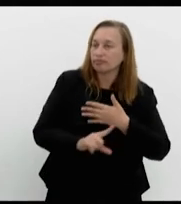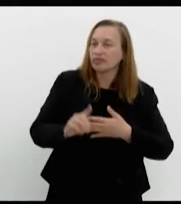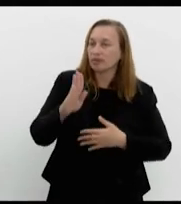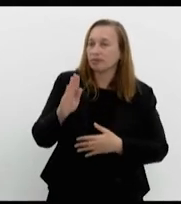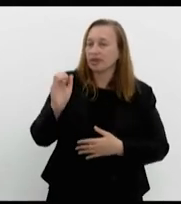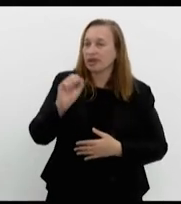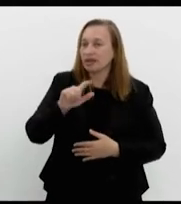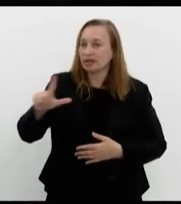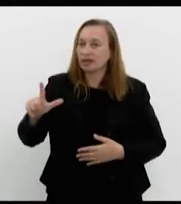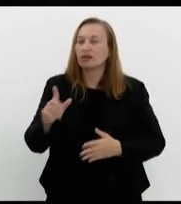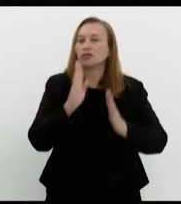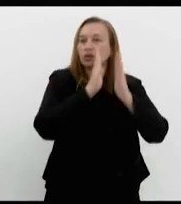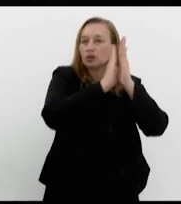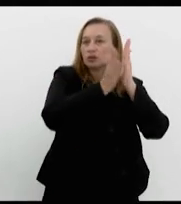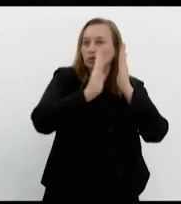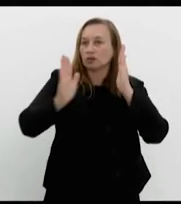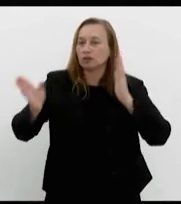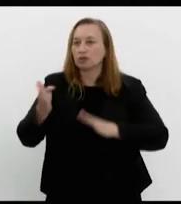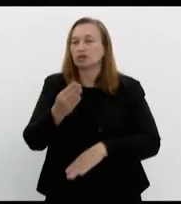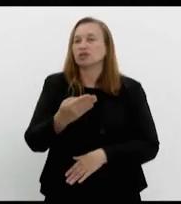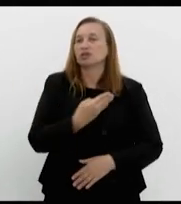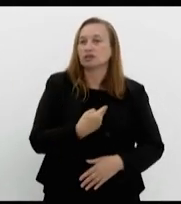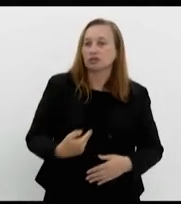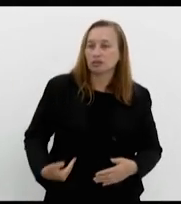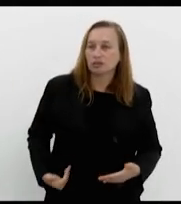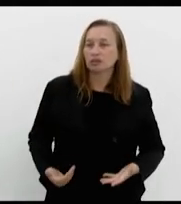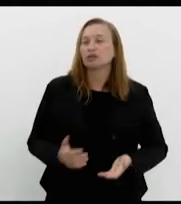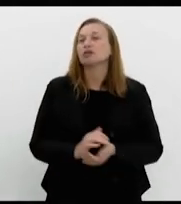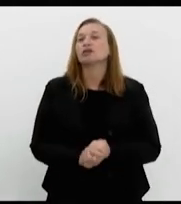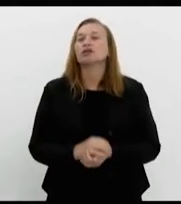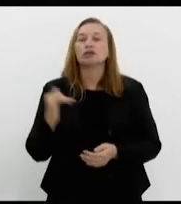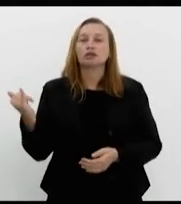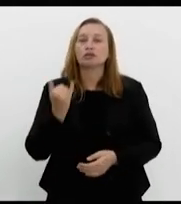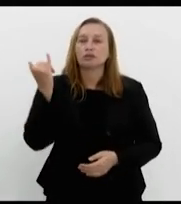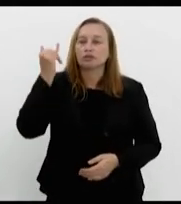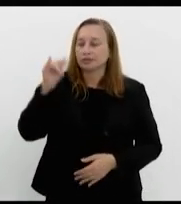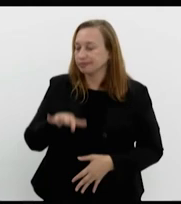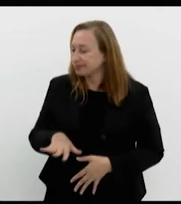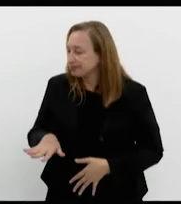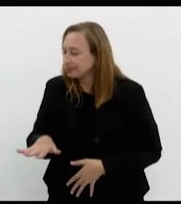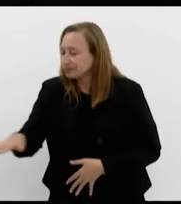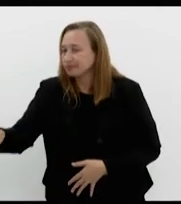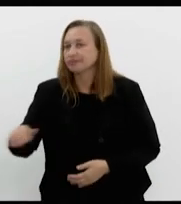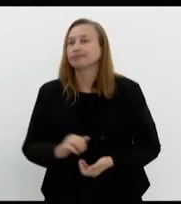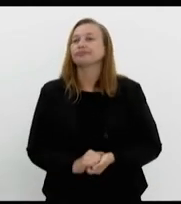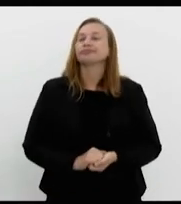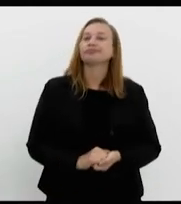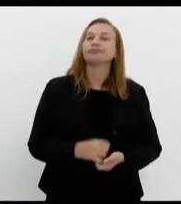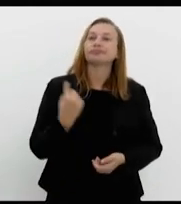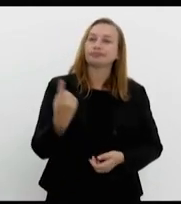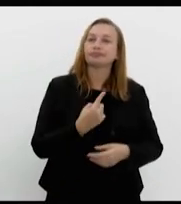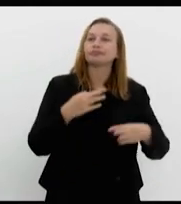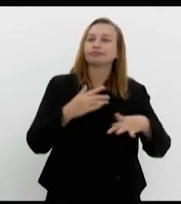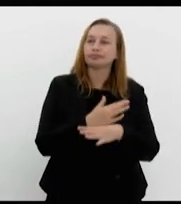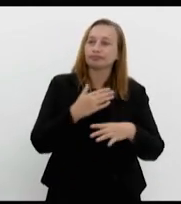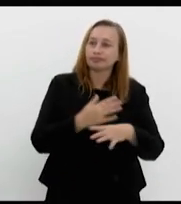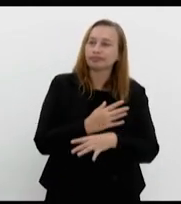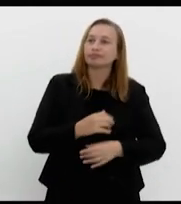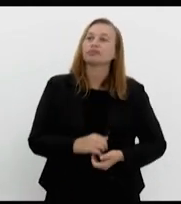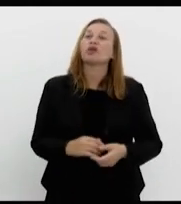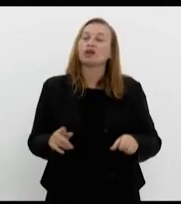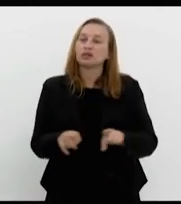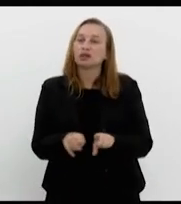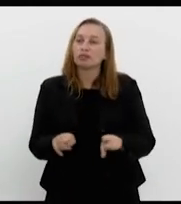nas bibliotecas comunitárias, que são tão importantes para as periferias e comunidades das nossas cidades. A gente